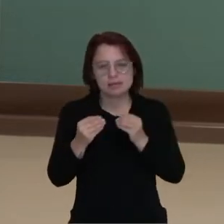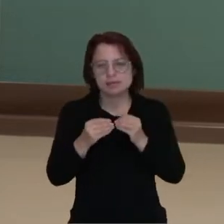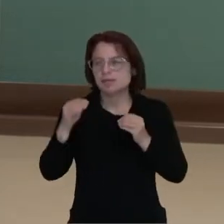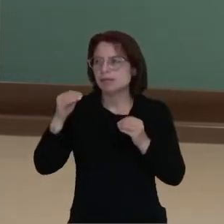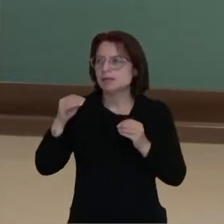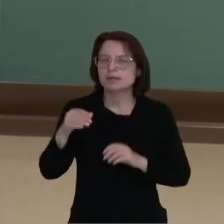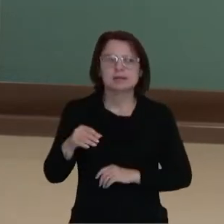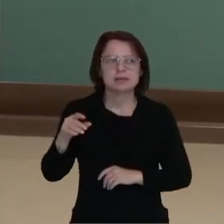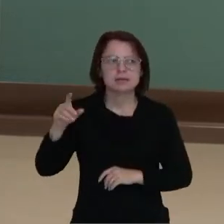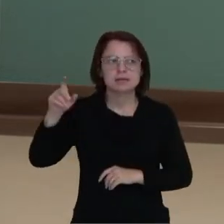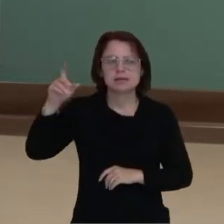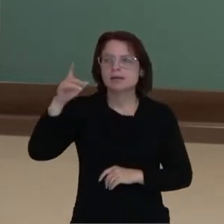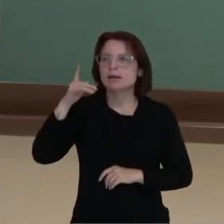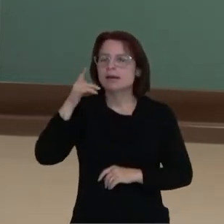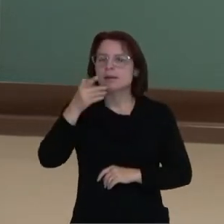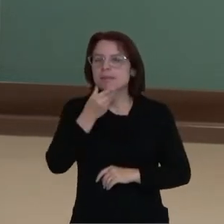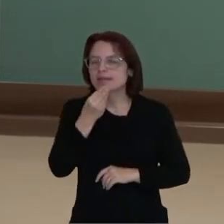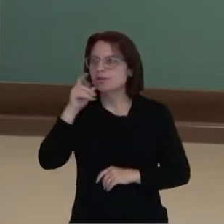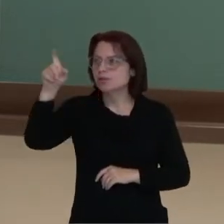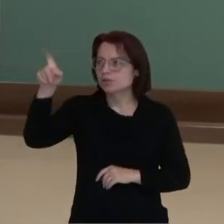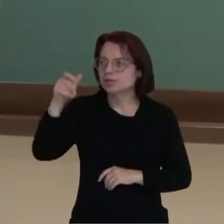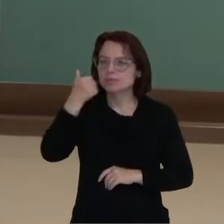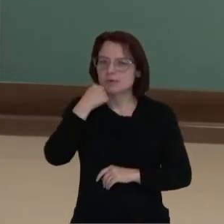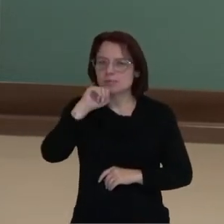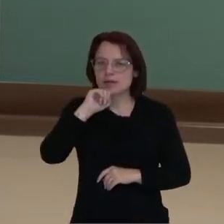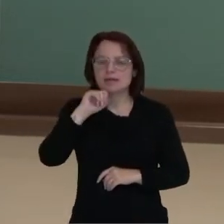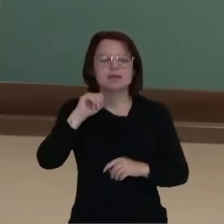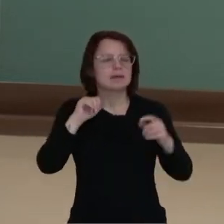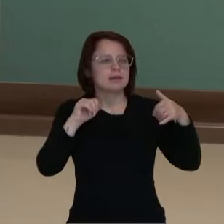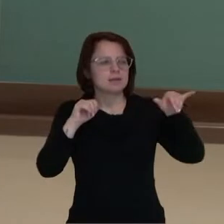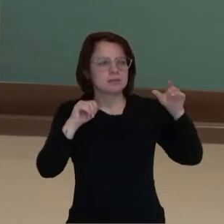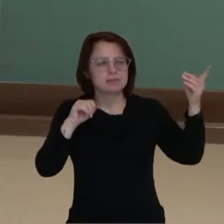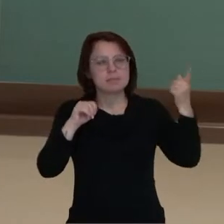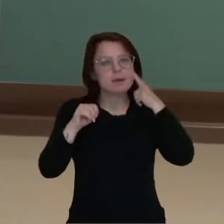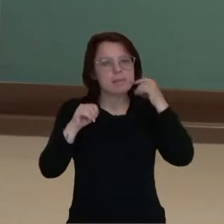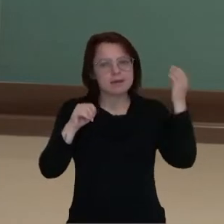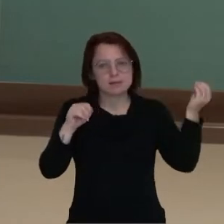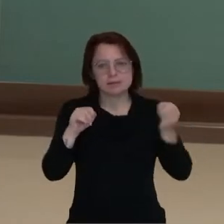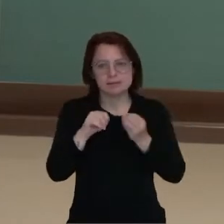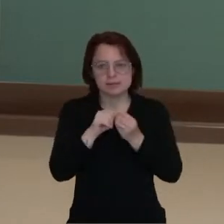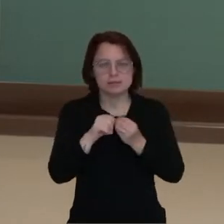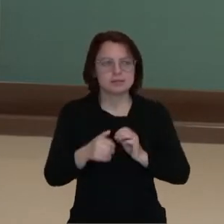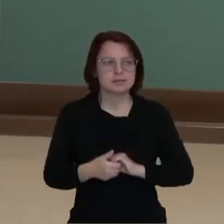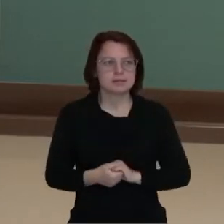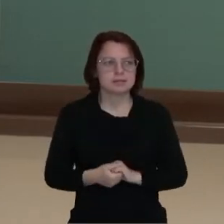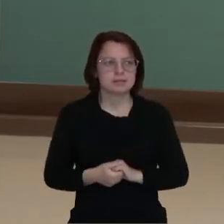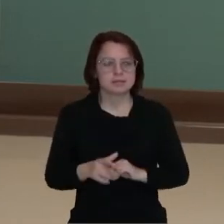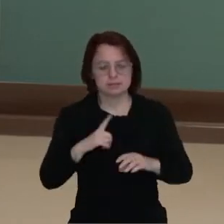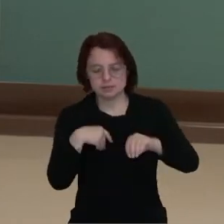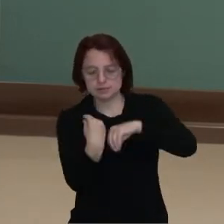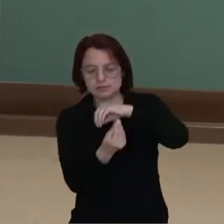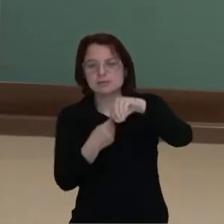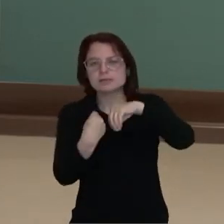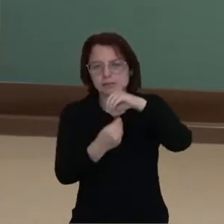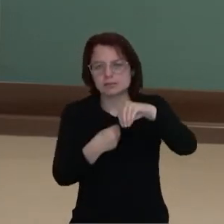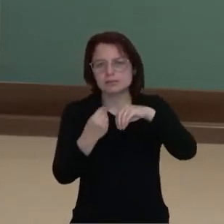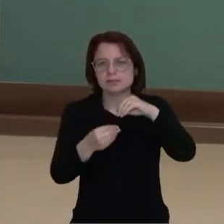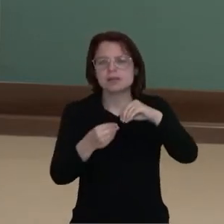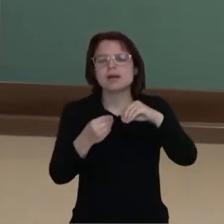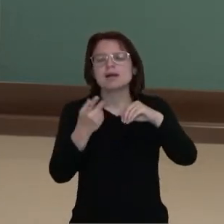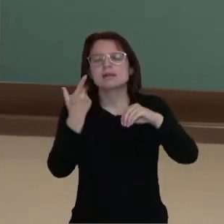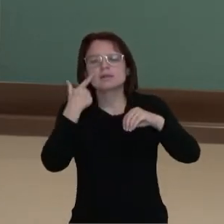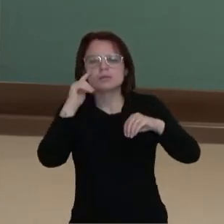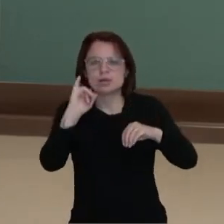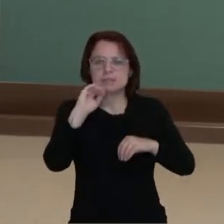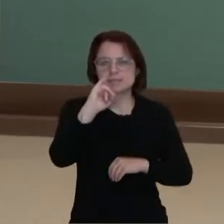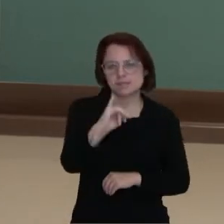da mãe e o Y do pai. Então, esses são chamados de cromossomos sexuais. Eles vão formar as